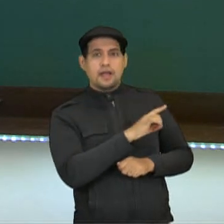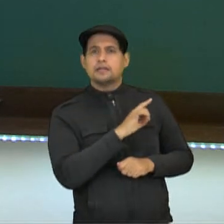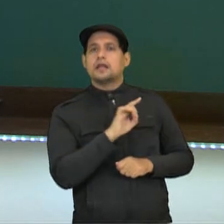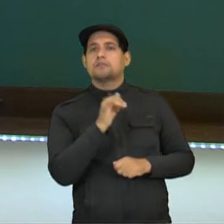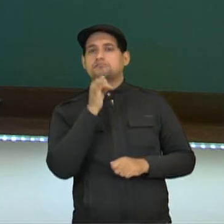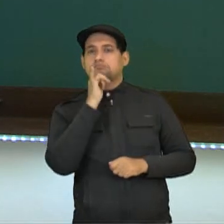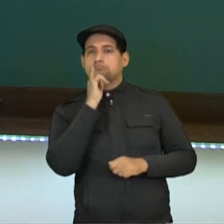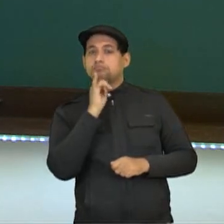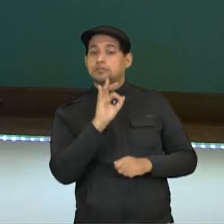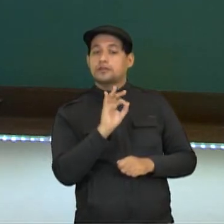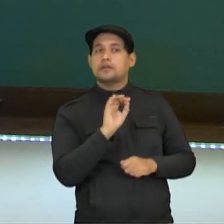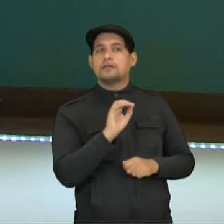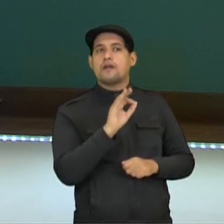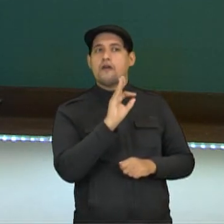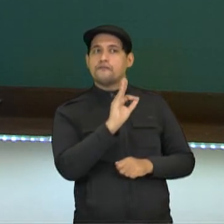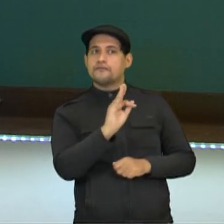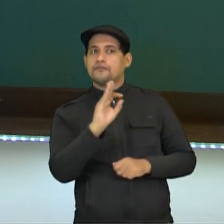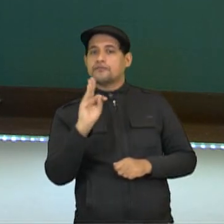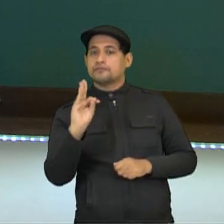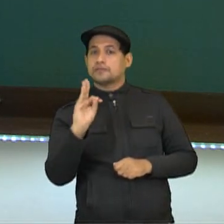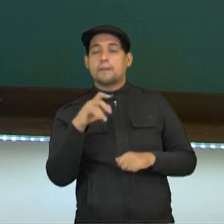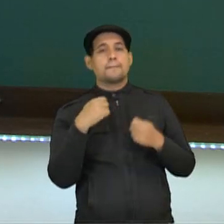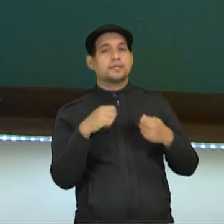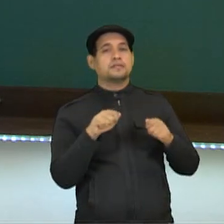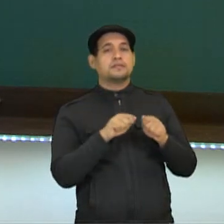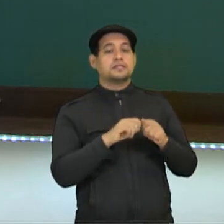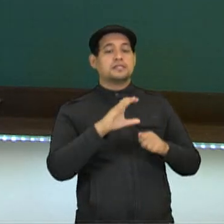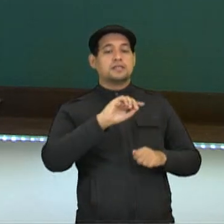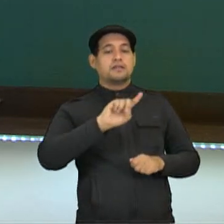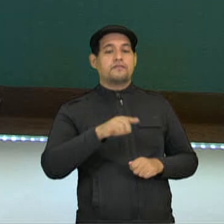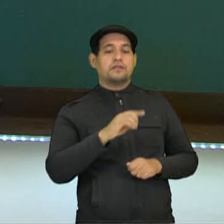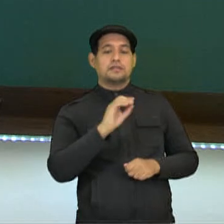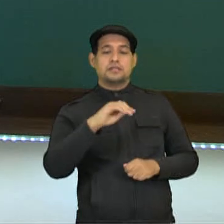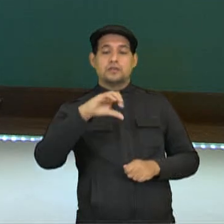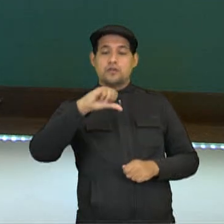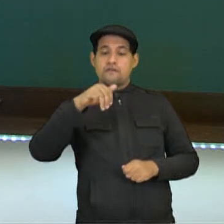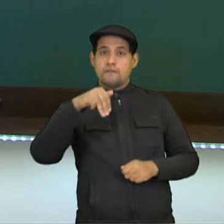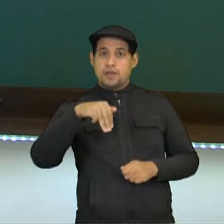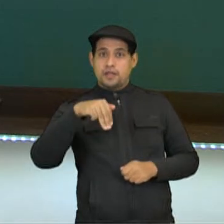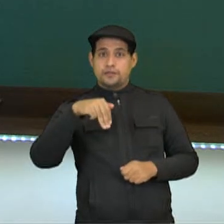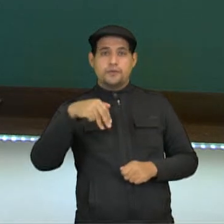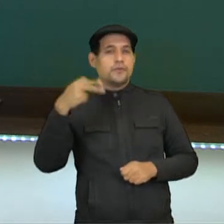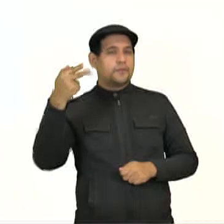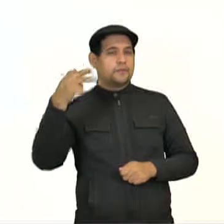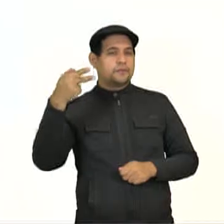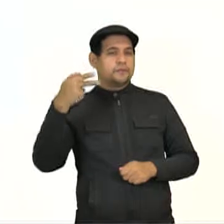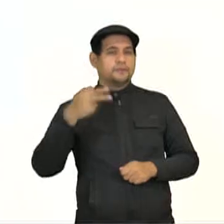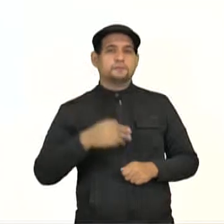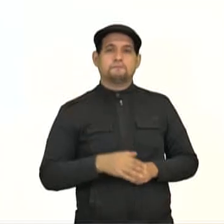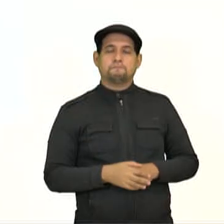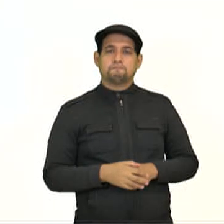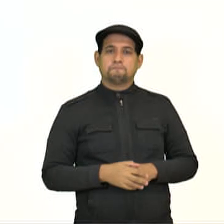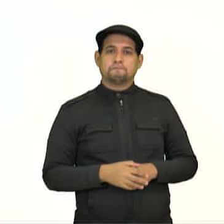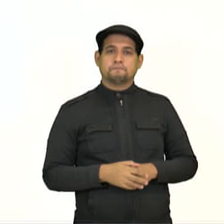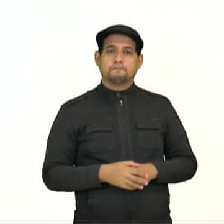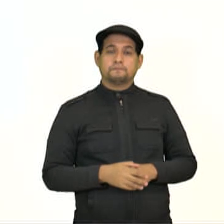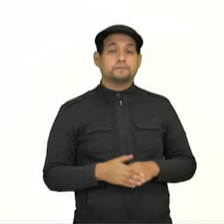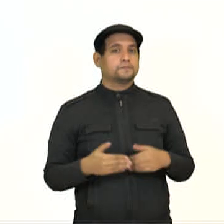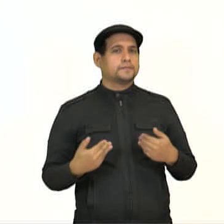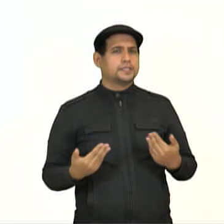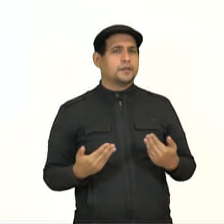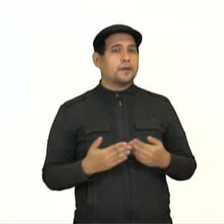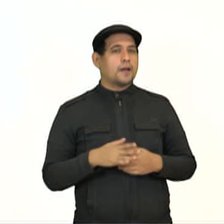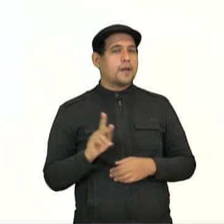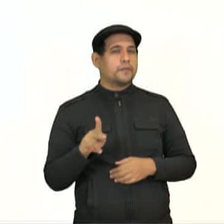desses foots, nós vamos fazer esse 0,09 metros quadrados. Bom, aí